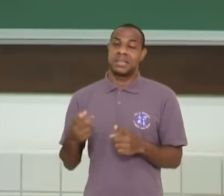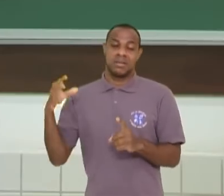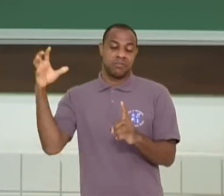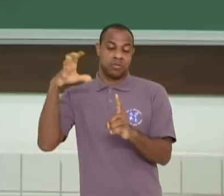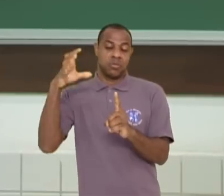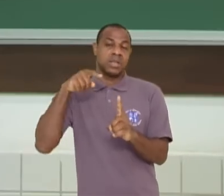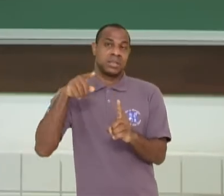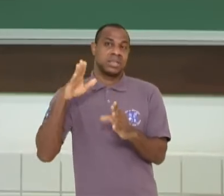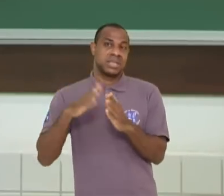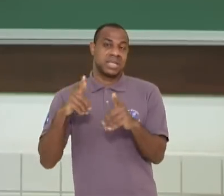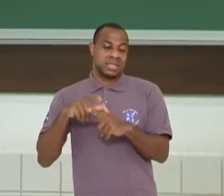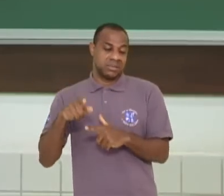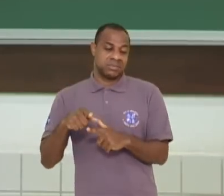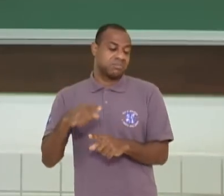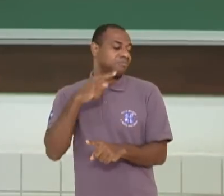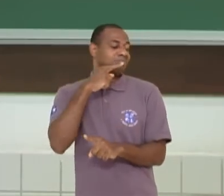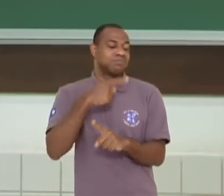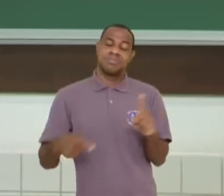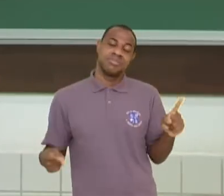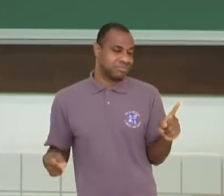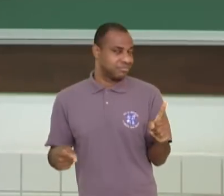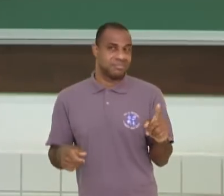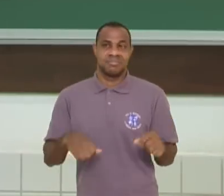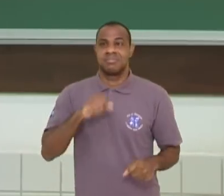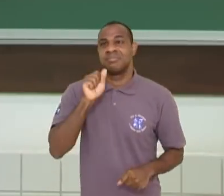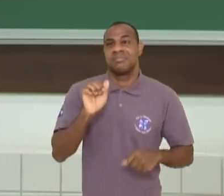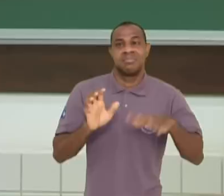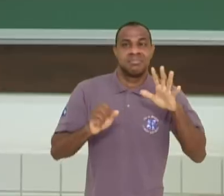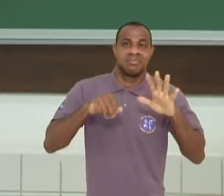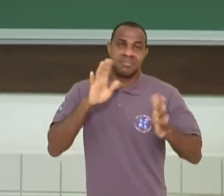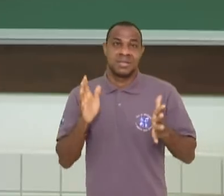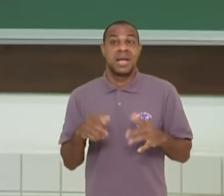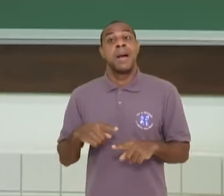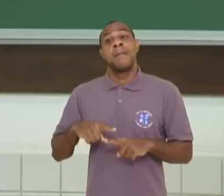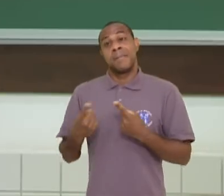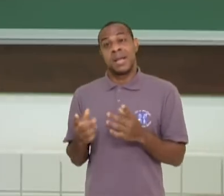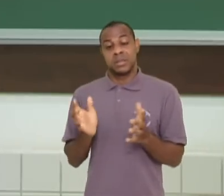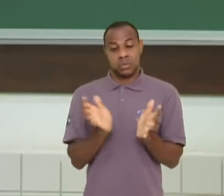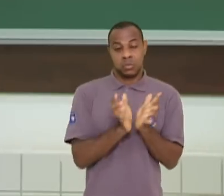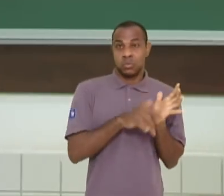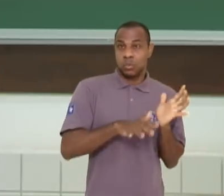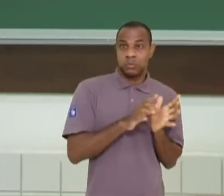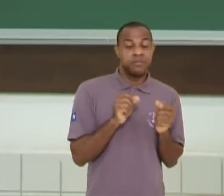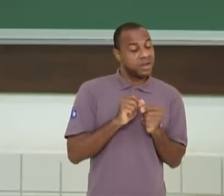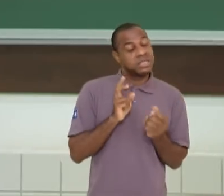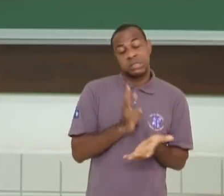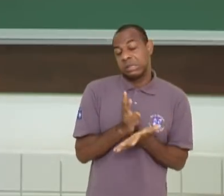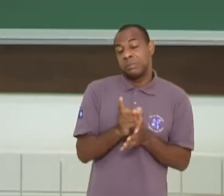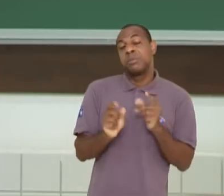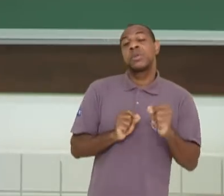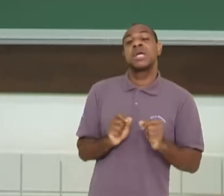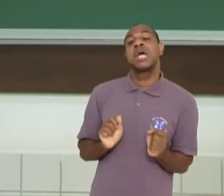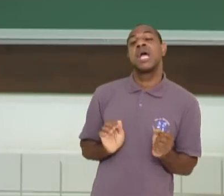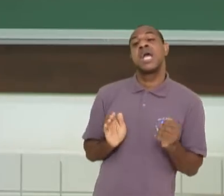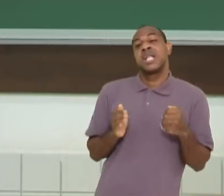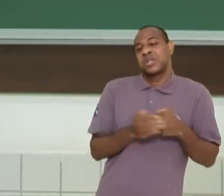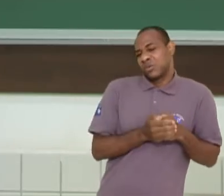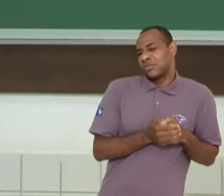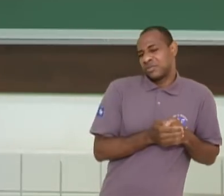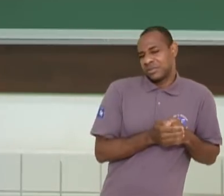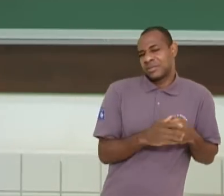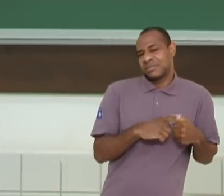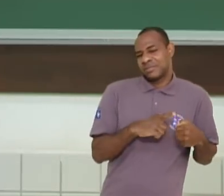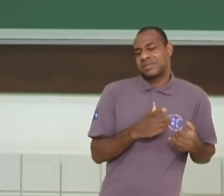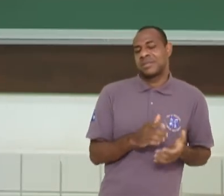eles acabaram proibindo a prática da mímica, mas o pessoal sempre relutou e estava realizando essas atividades ali às